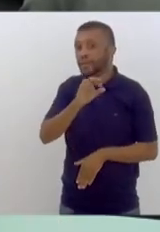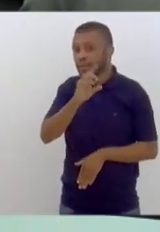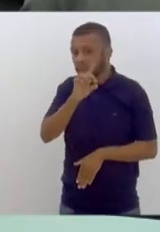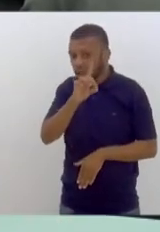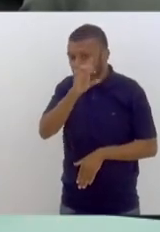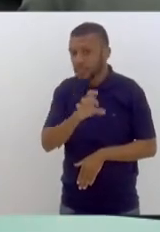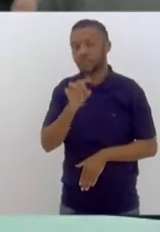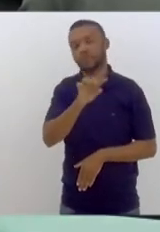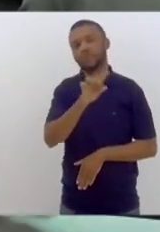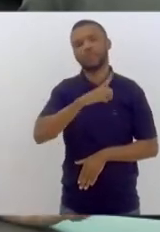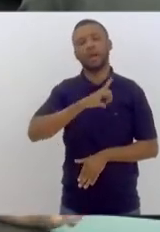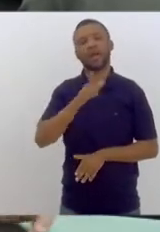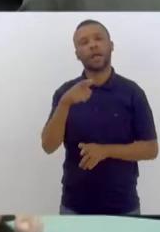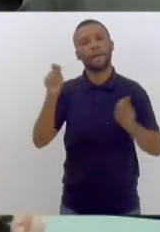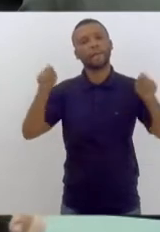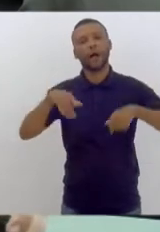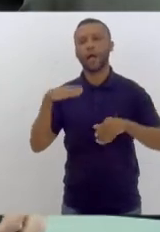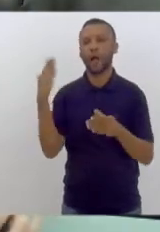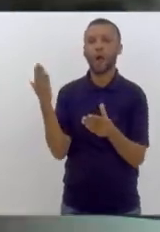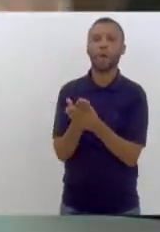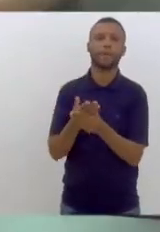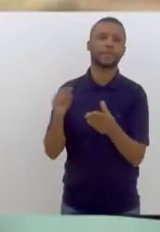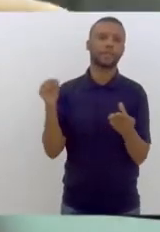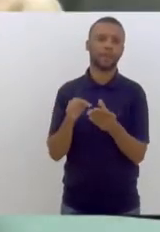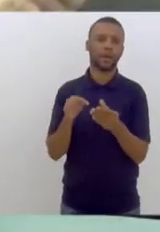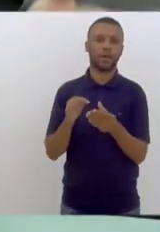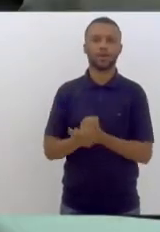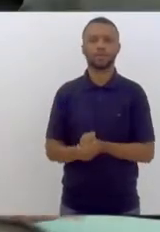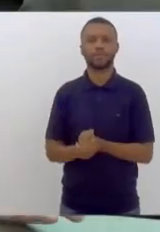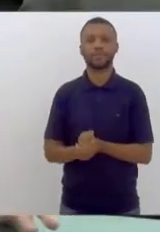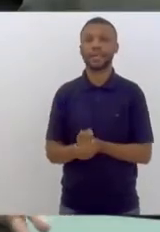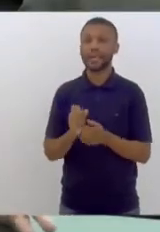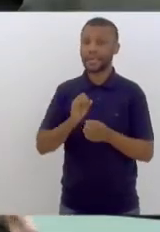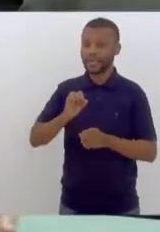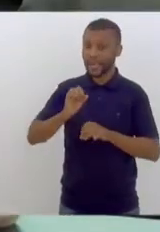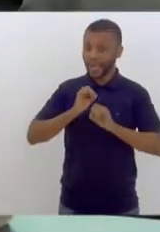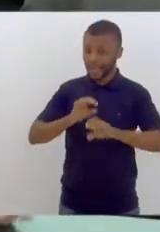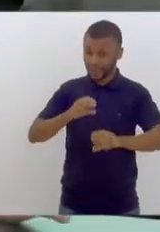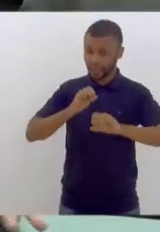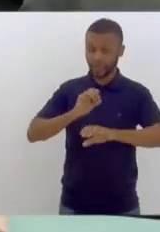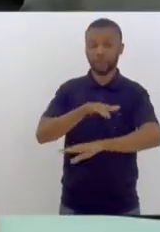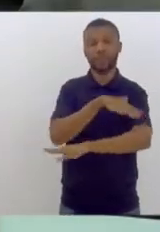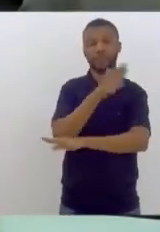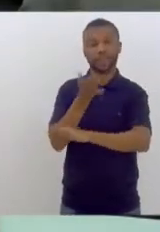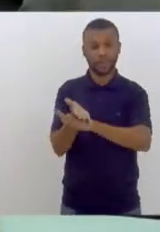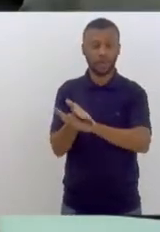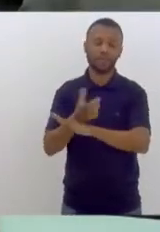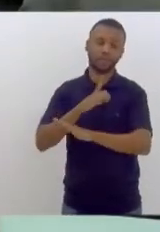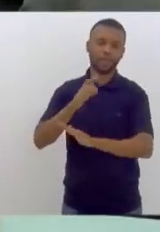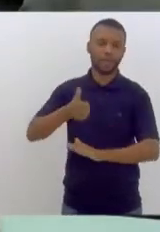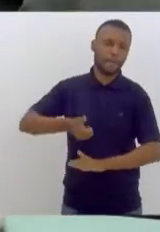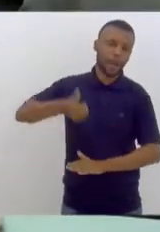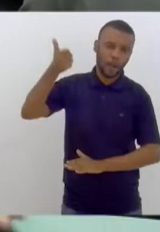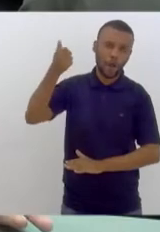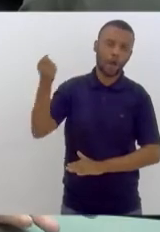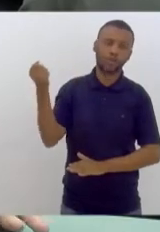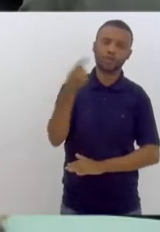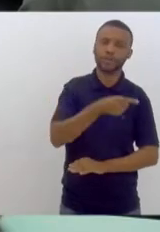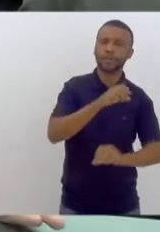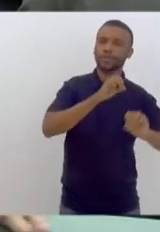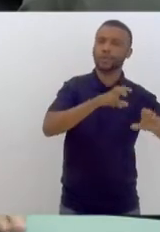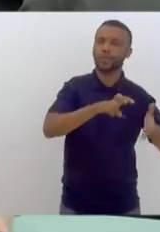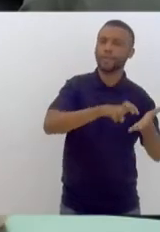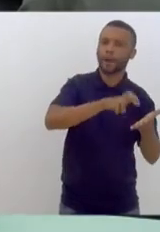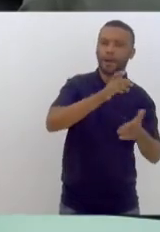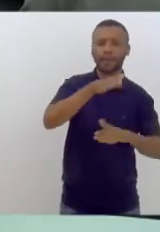para a alfabetização, se é educação integral, dá um peso maior para a educação integral. Então, acho que a gente tem que ir no Rio, no